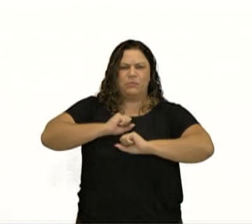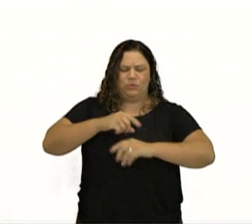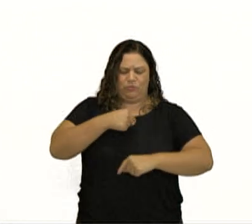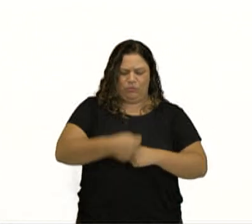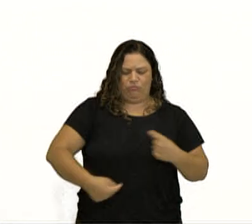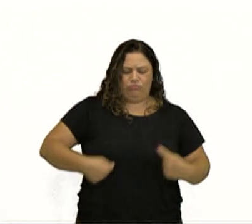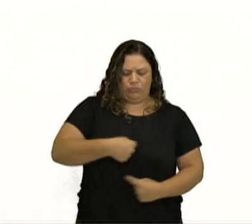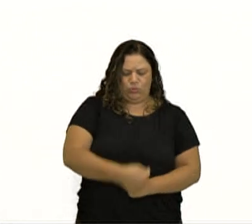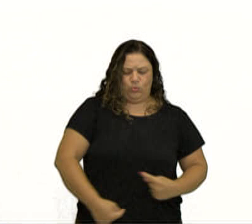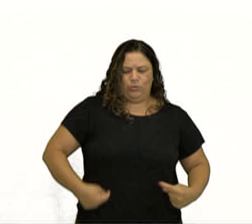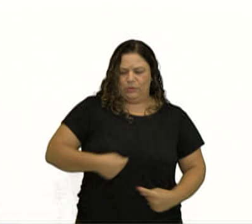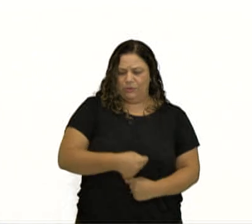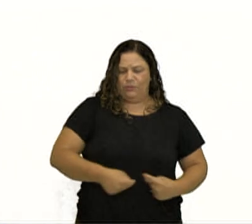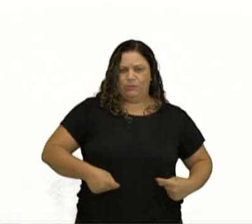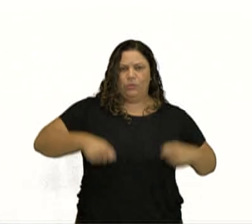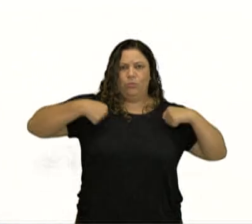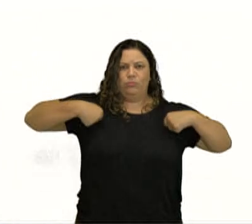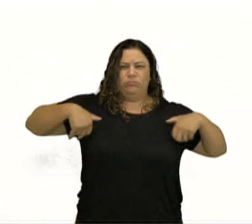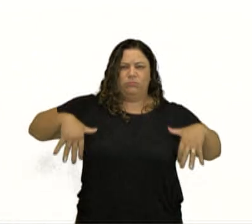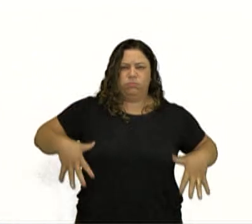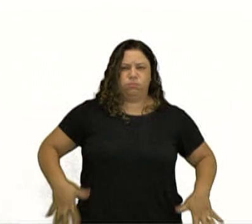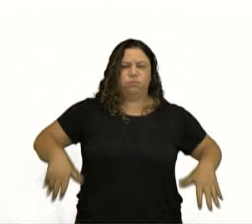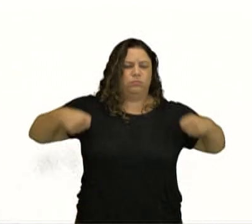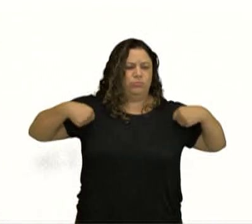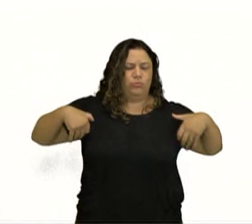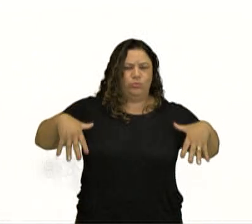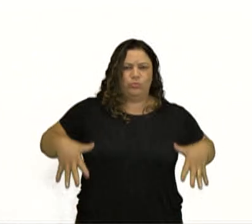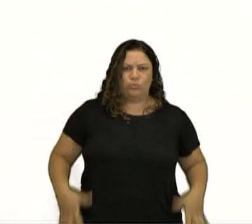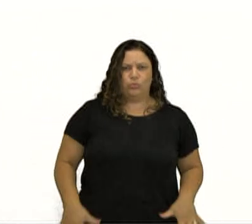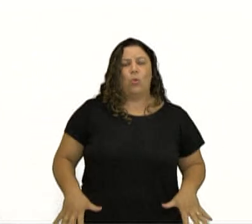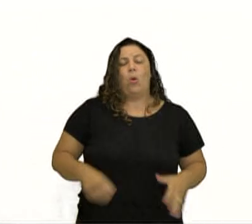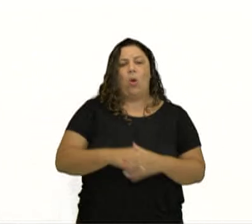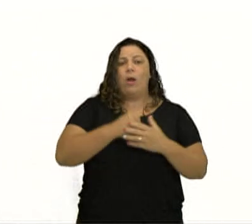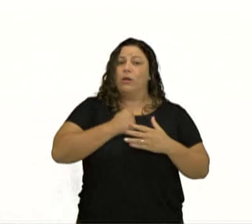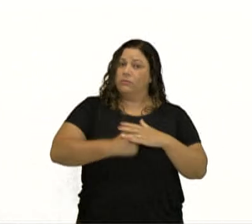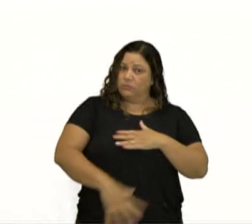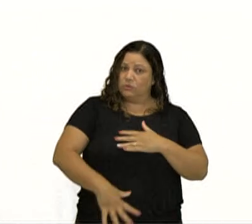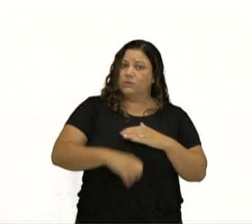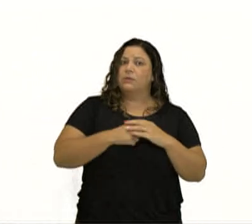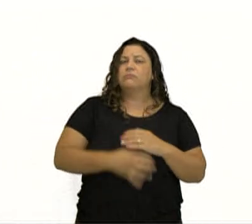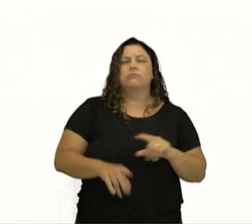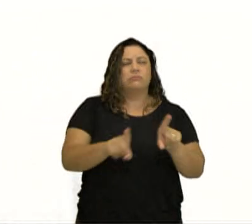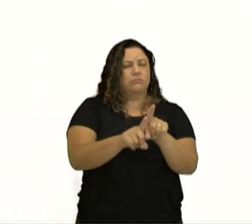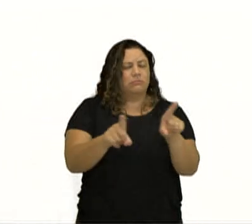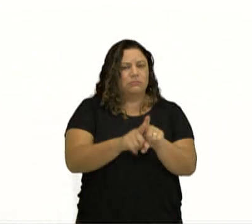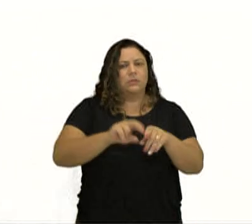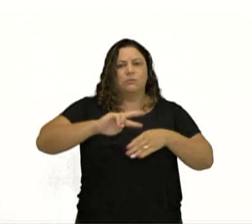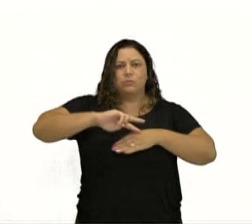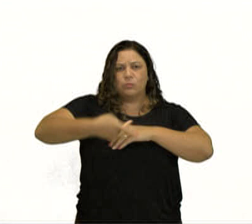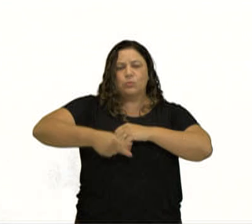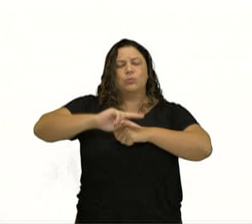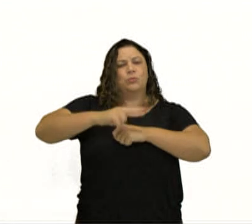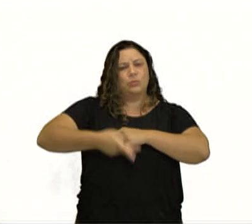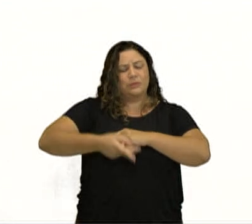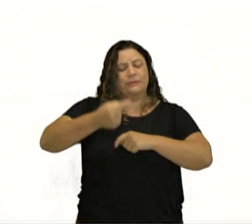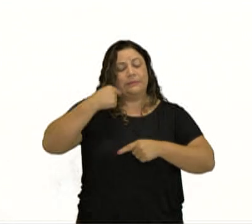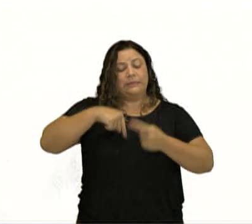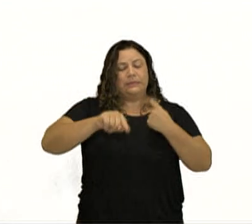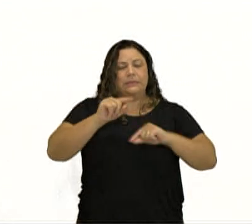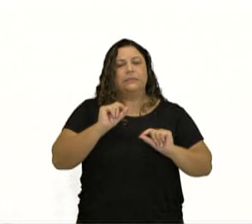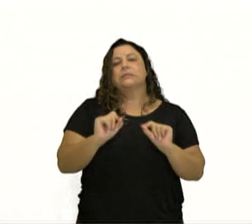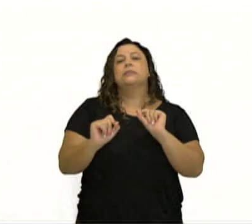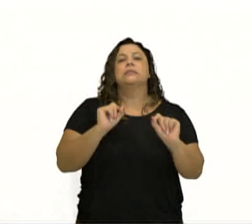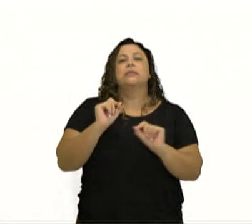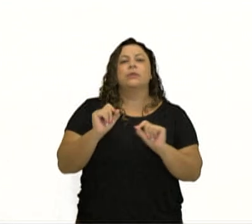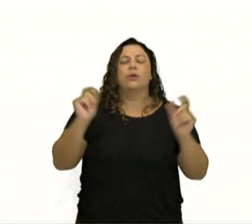intestinal, suor em excesso e diarreia. Como consequência disso, é possível o